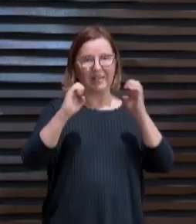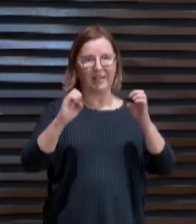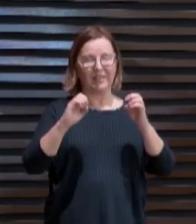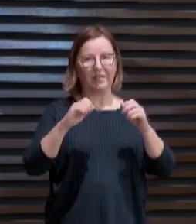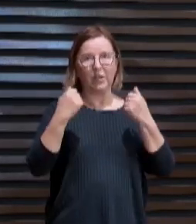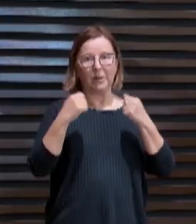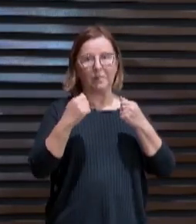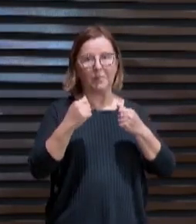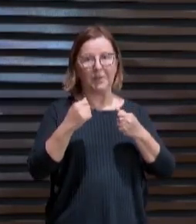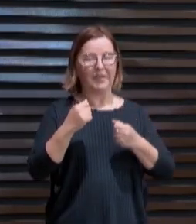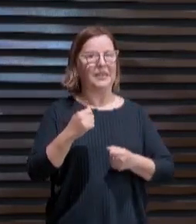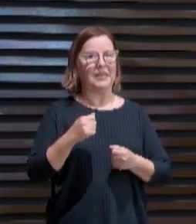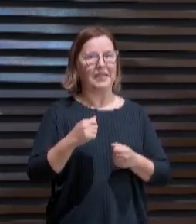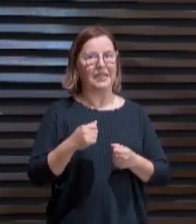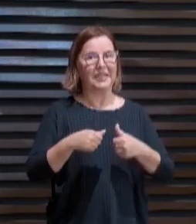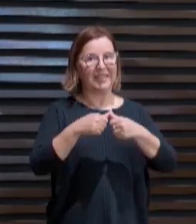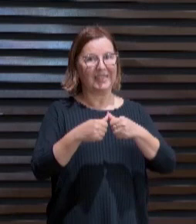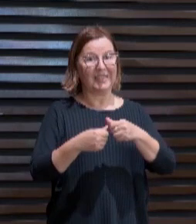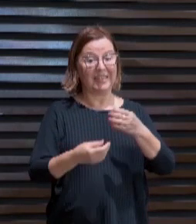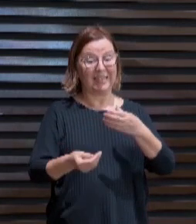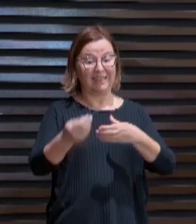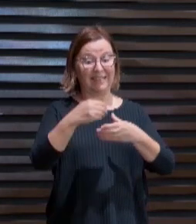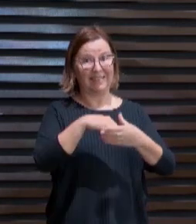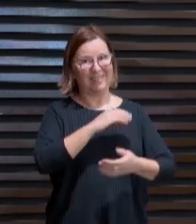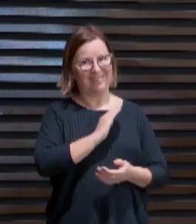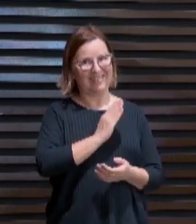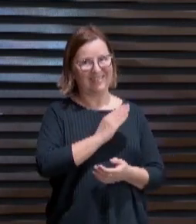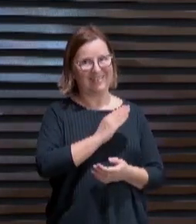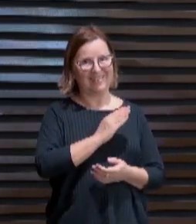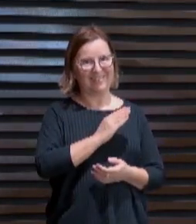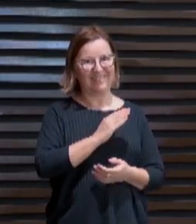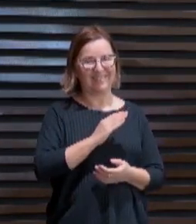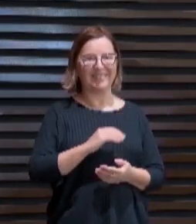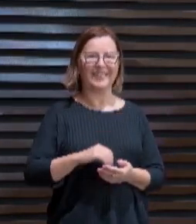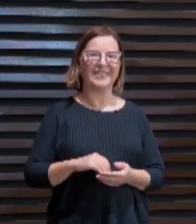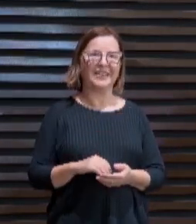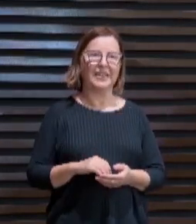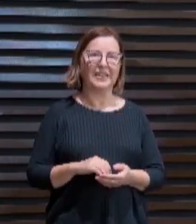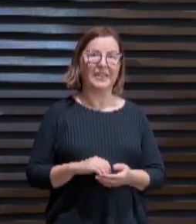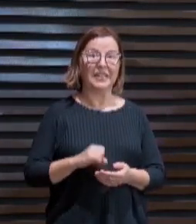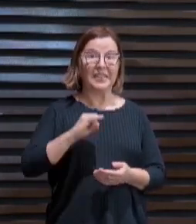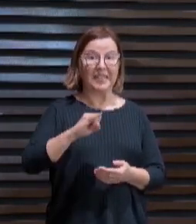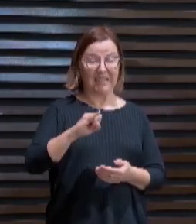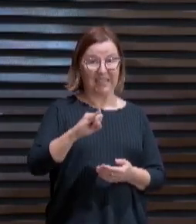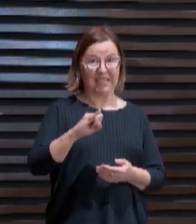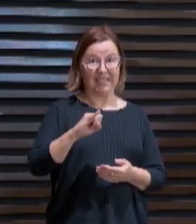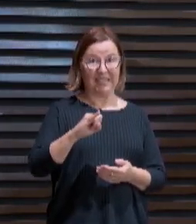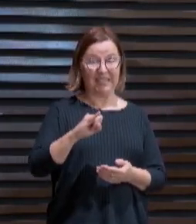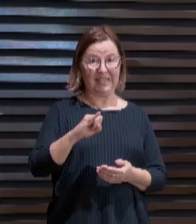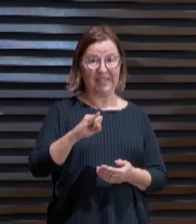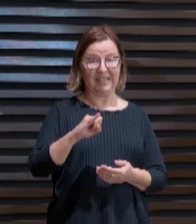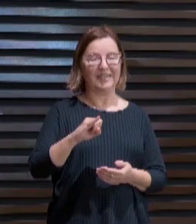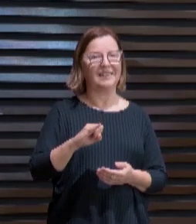aqui, mas ela processa aqui, sim, o nosso culto é racional. Mas se ela não descer para o coração, né?